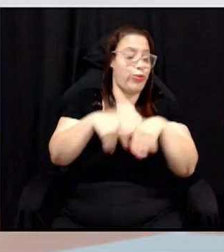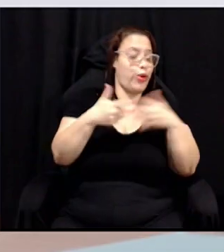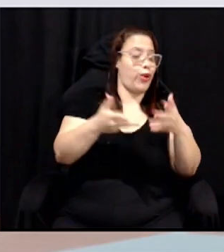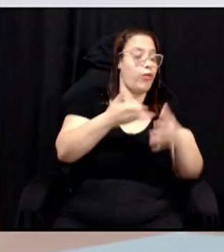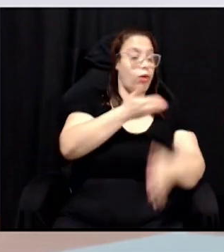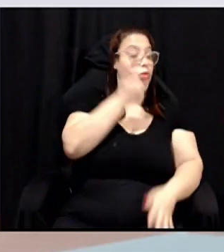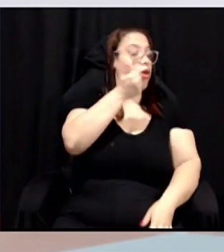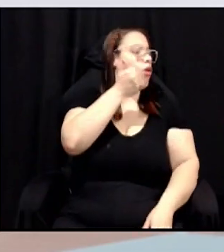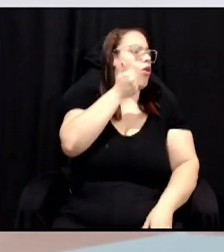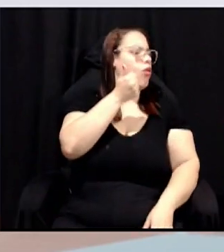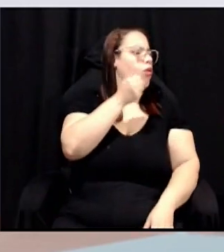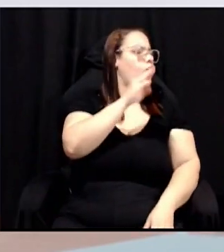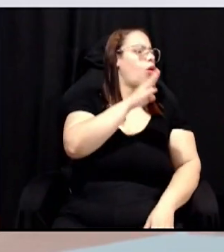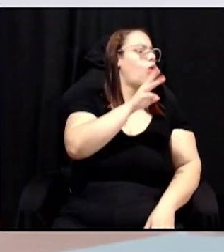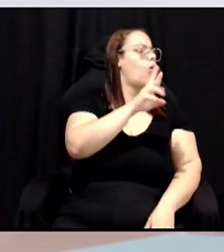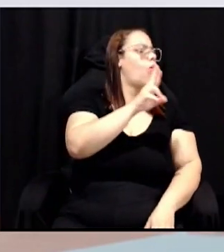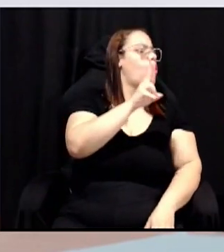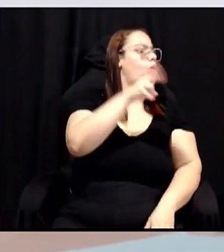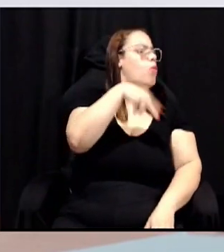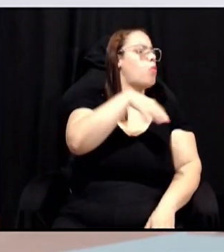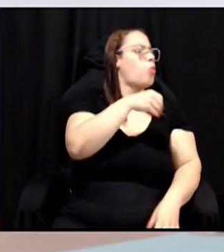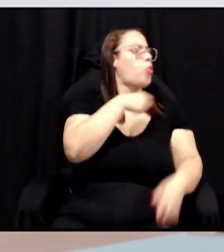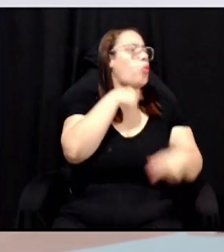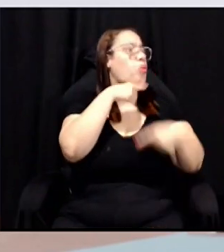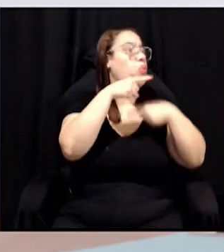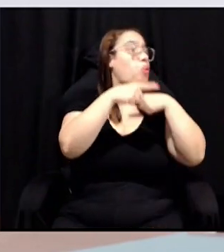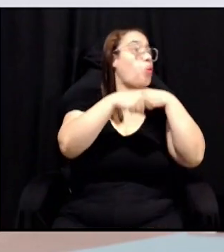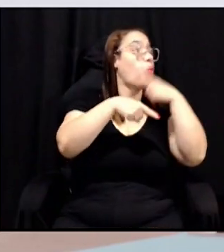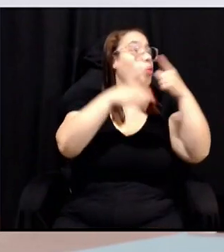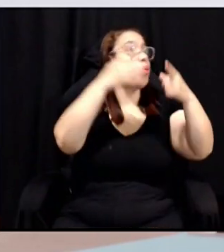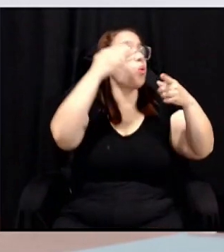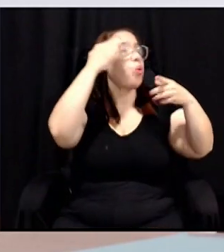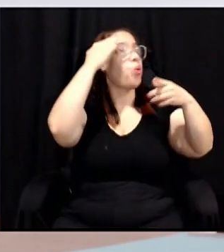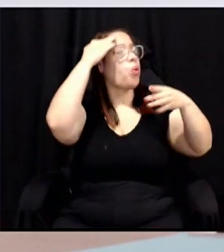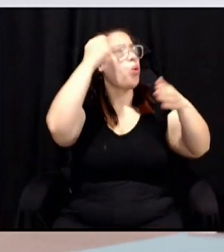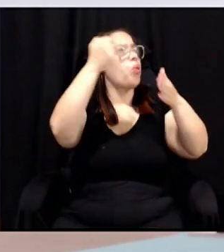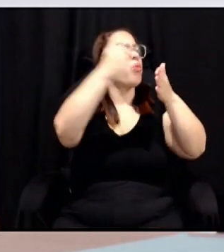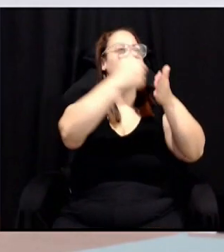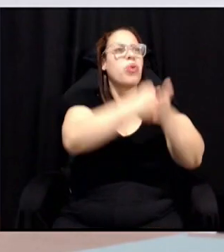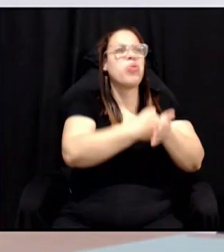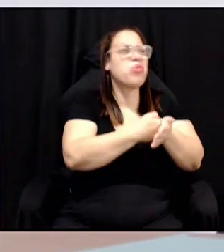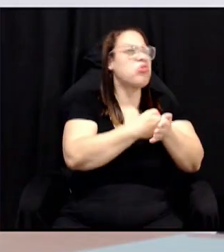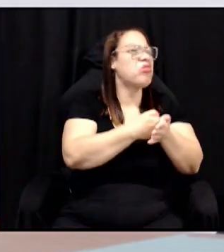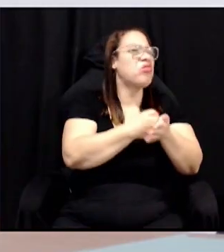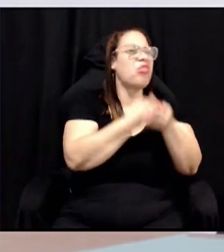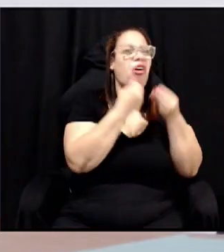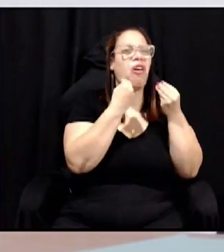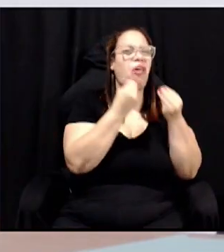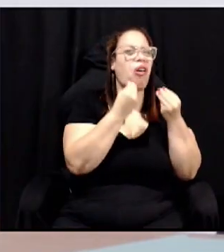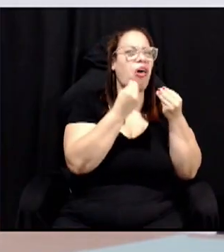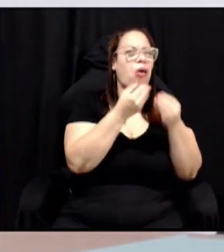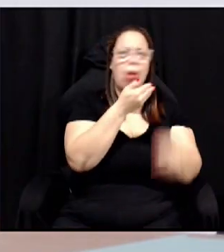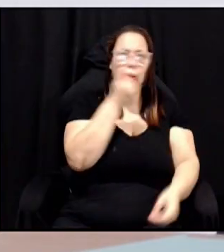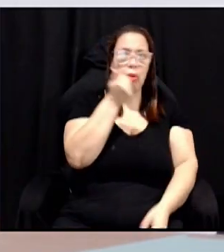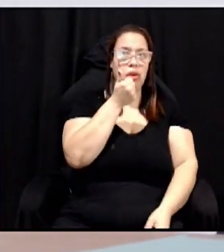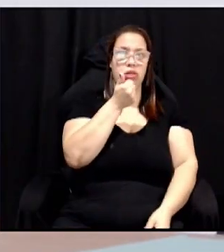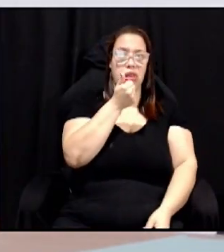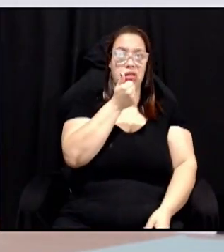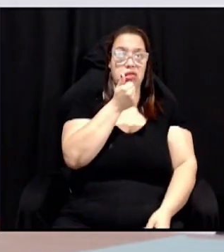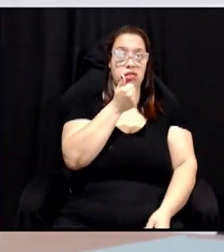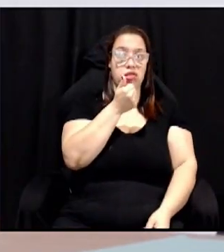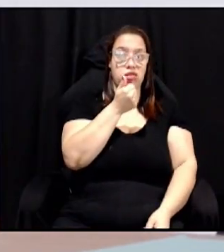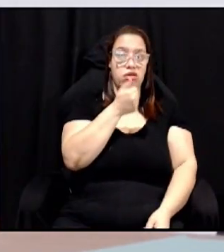galera em casa com dúvidas, certamente se perguntando, puxa vida, mas existe uma melhor maneira, de repente, de eu